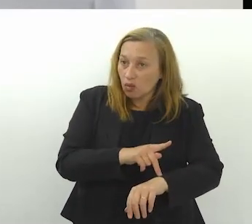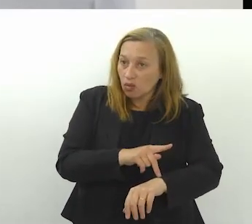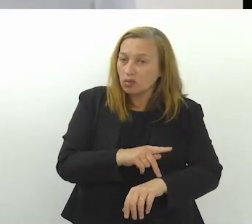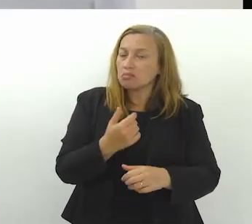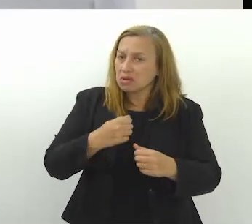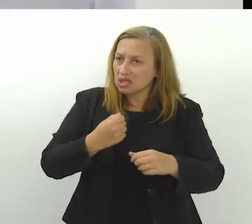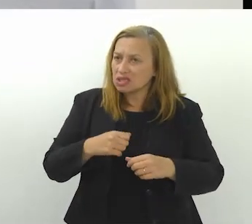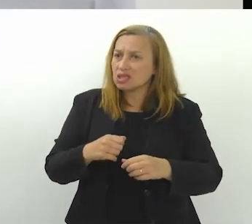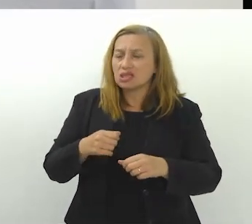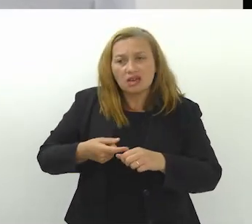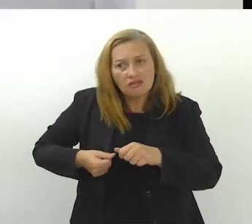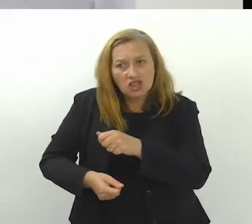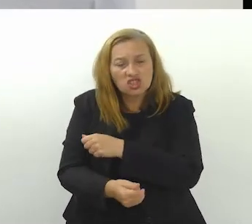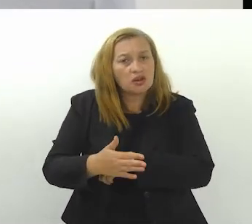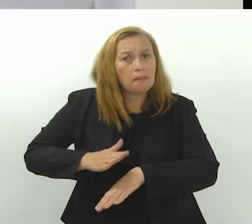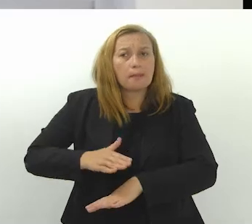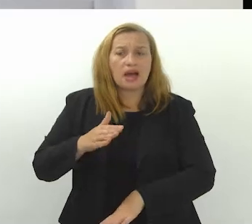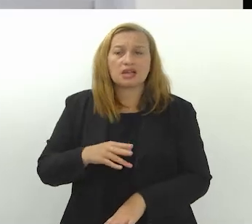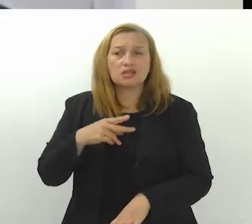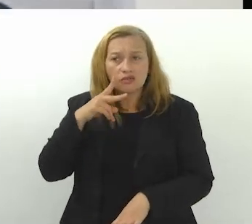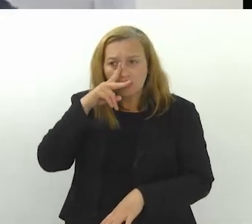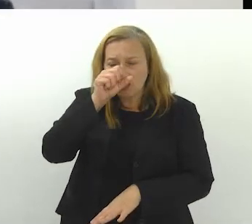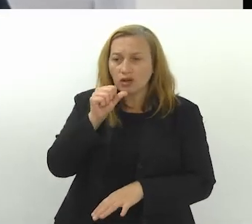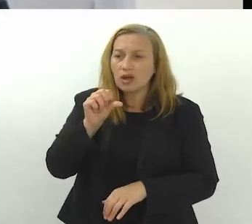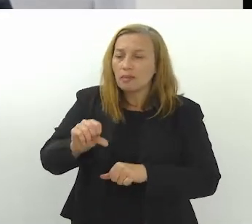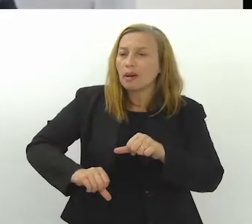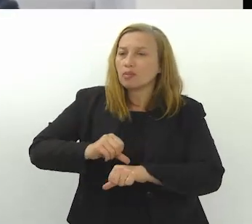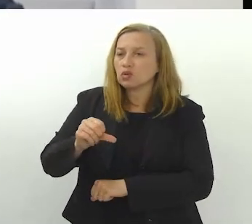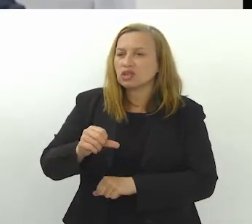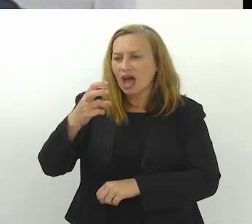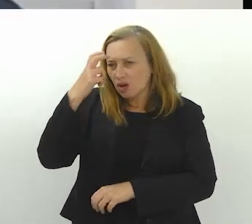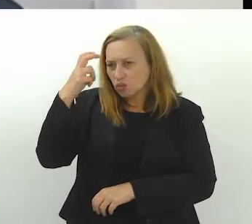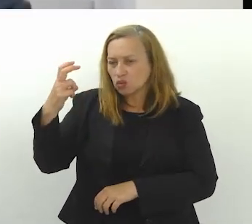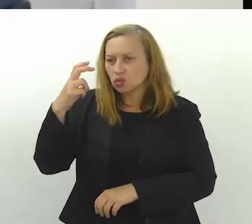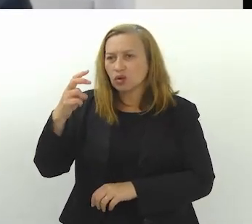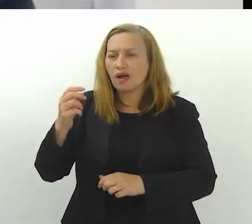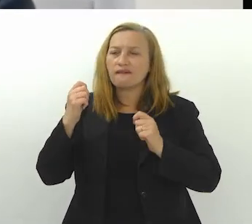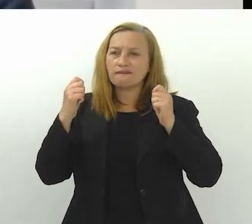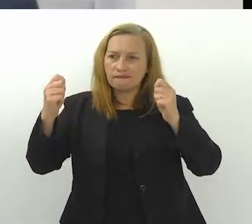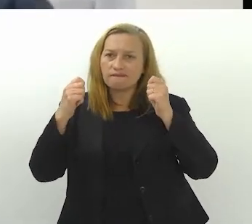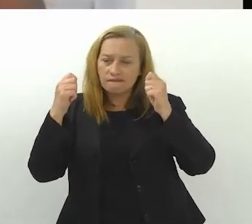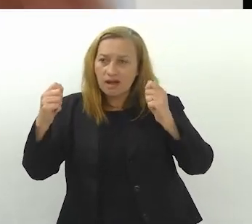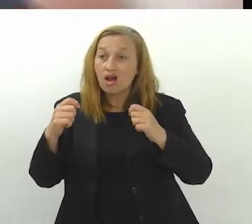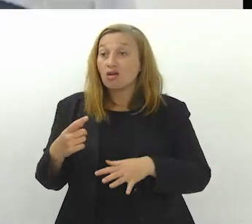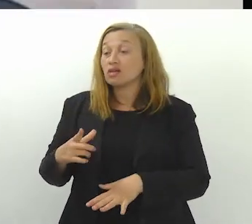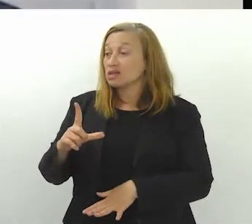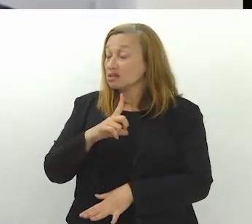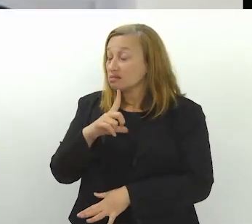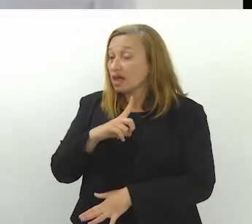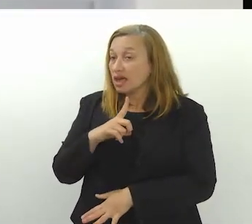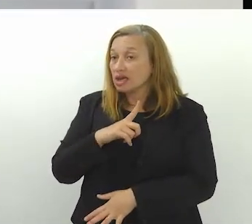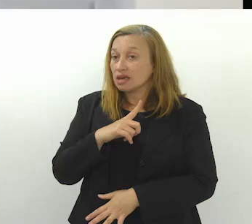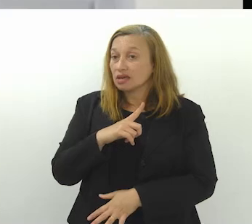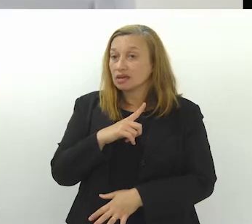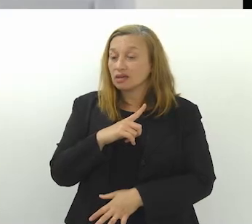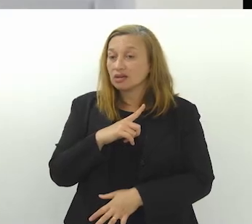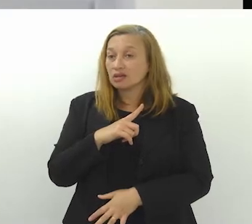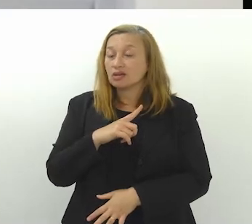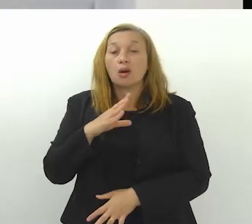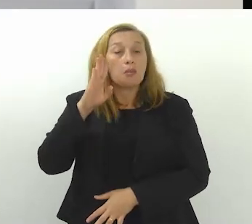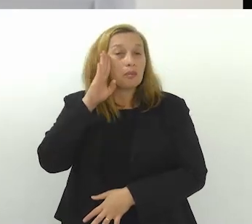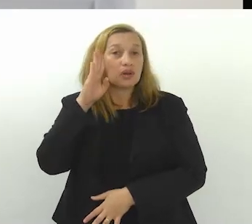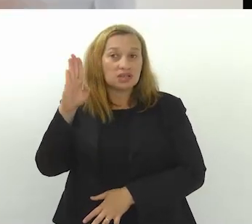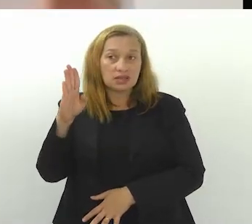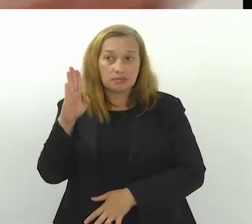sociopedagógico, isso precisa ser investido muito fortemente até para você mudar um pouco a cultura torcedora. Mas, além disso, você tem aí